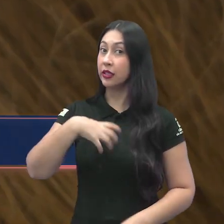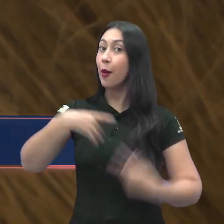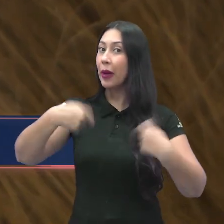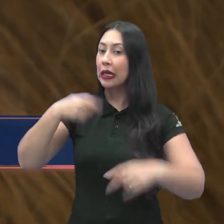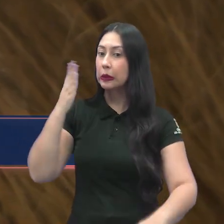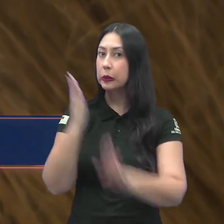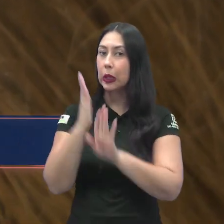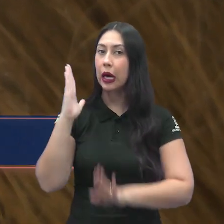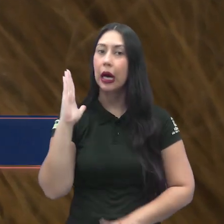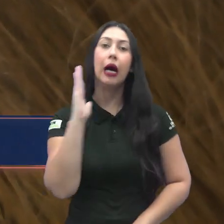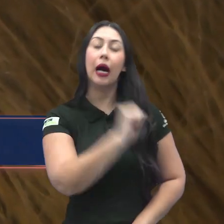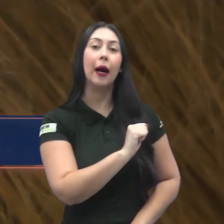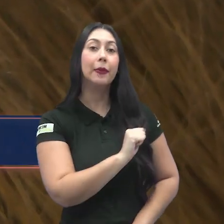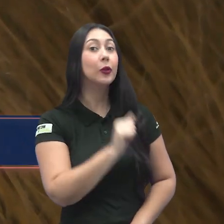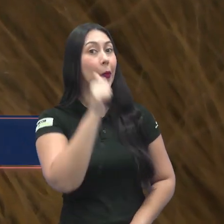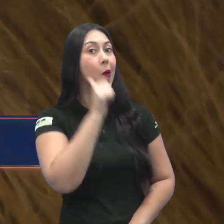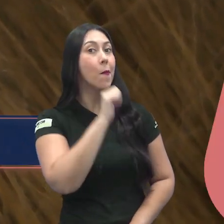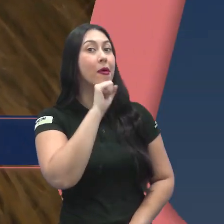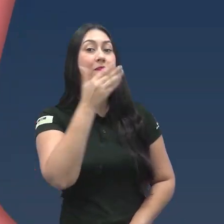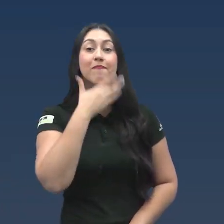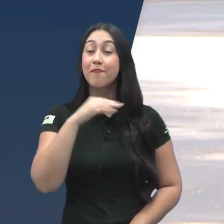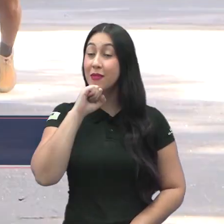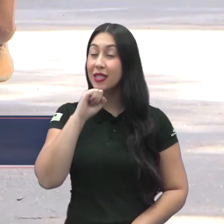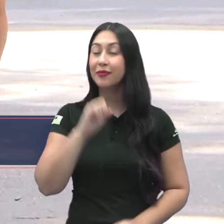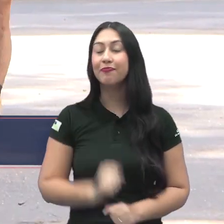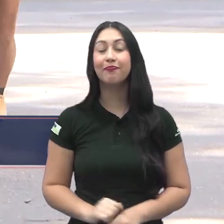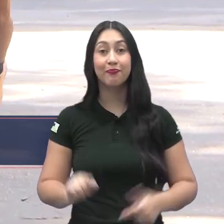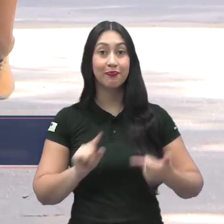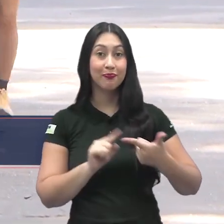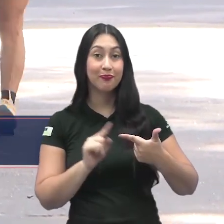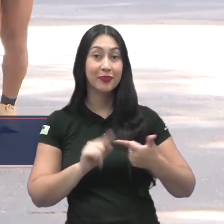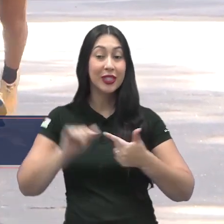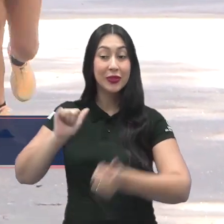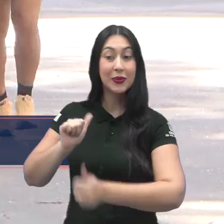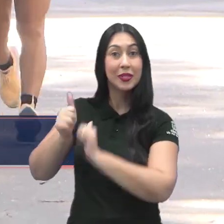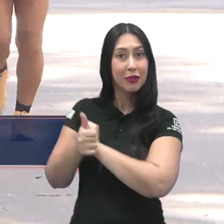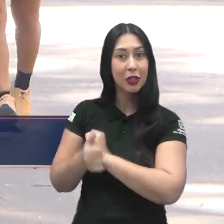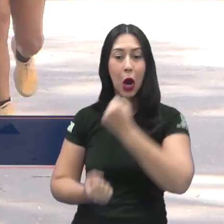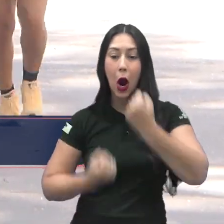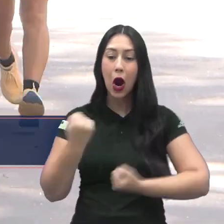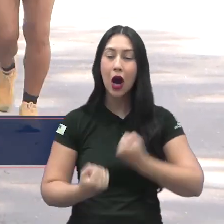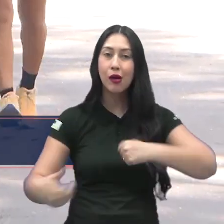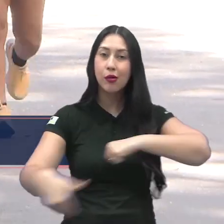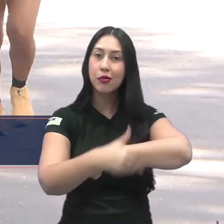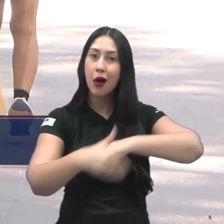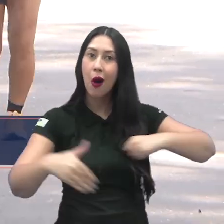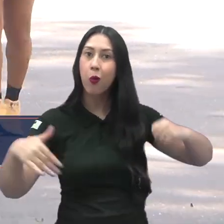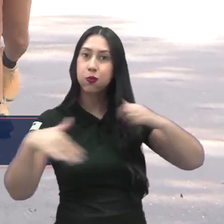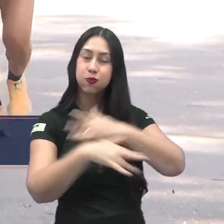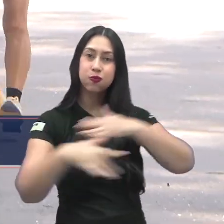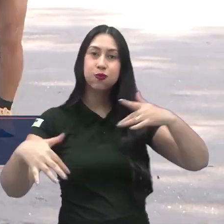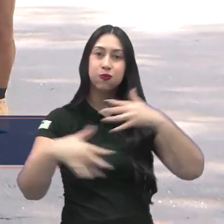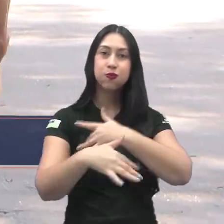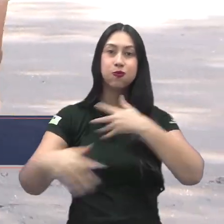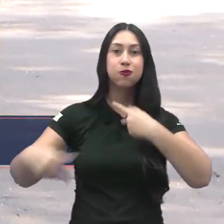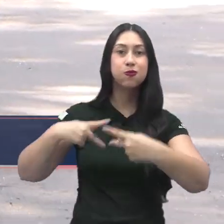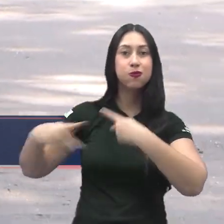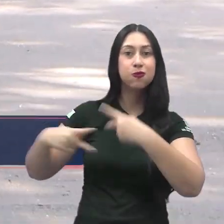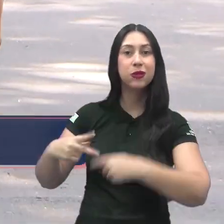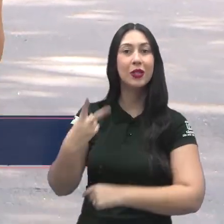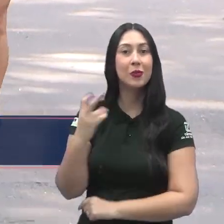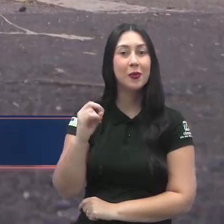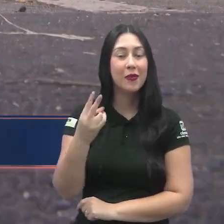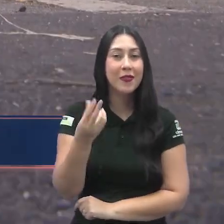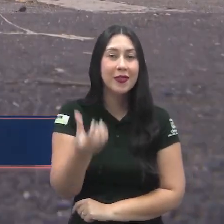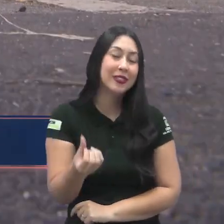ser identificados cedo pelos pais. Esporte: corridas de rua vão movimentar São José em